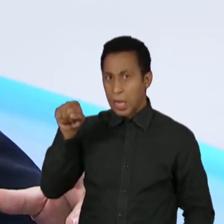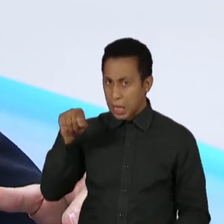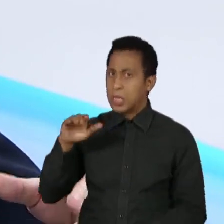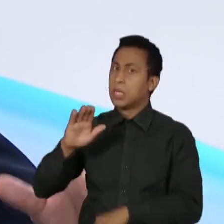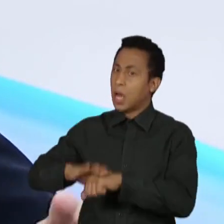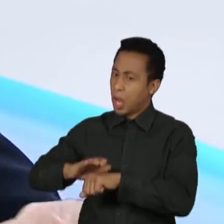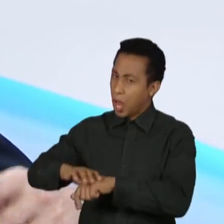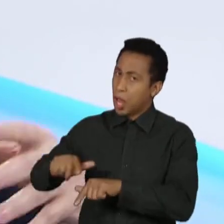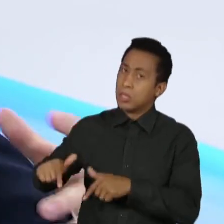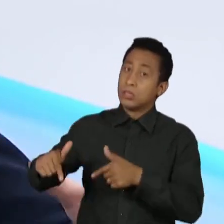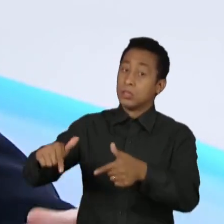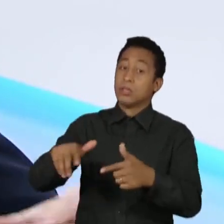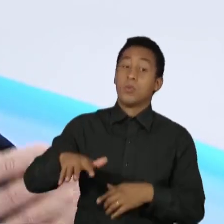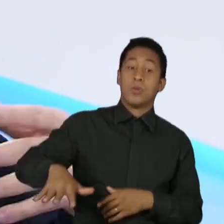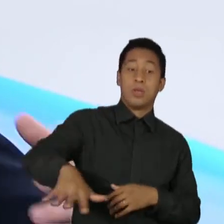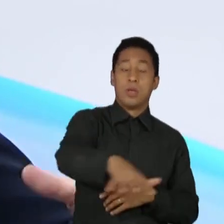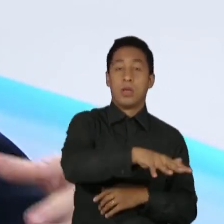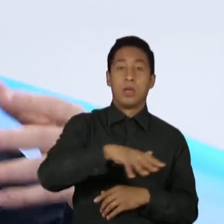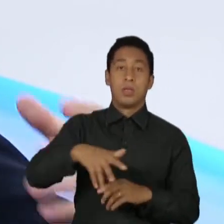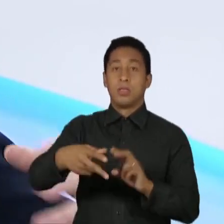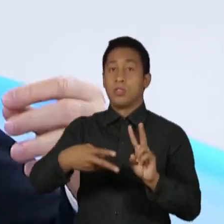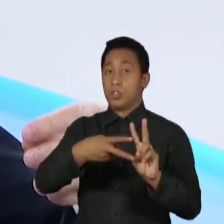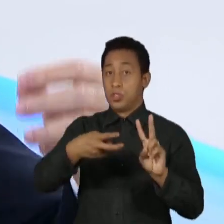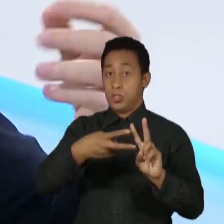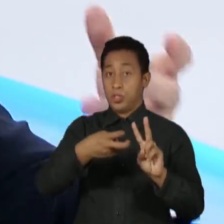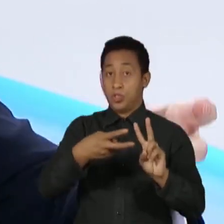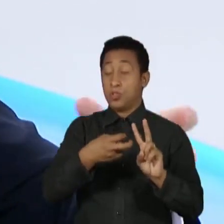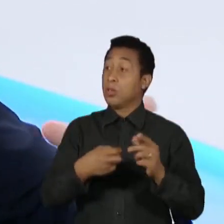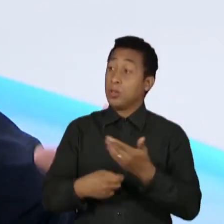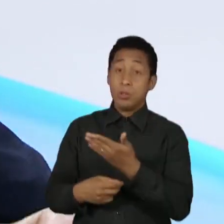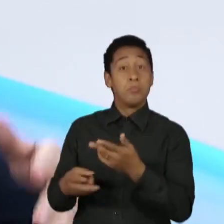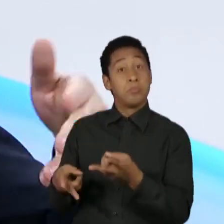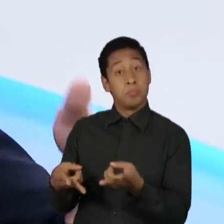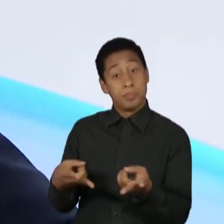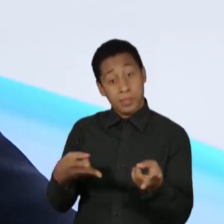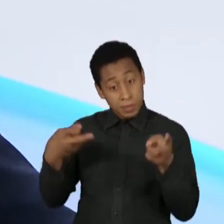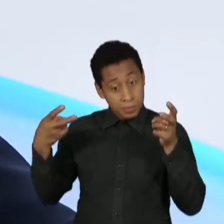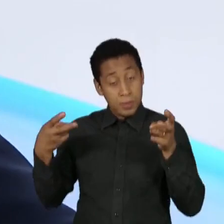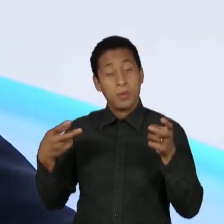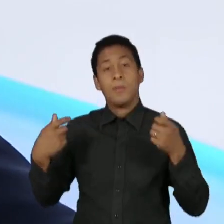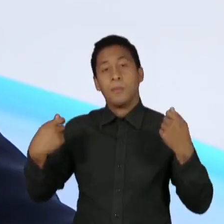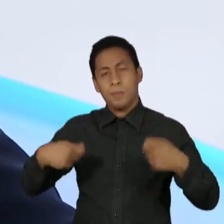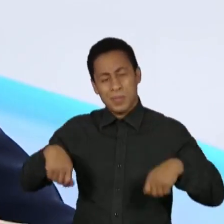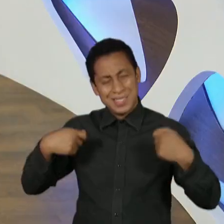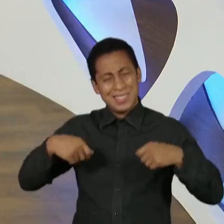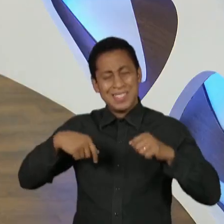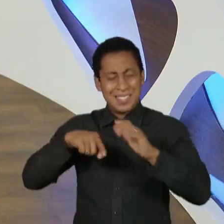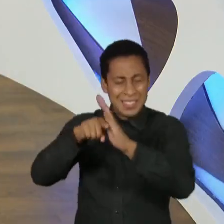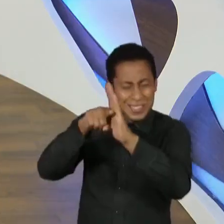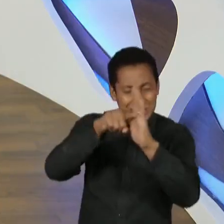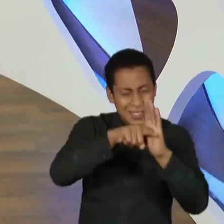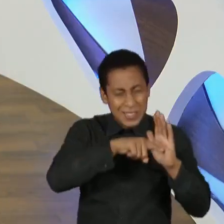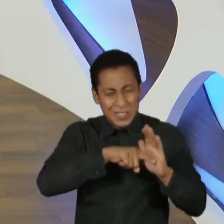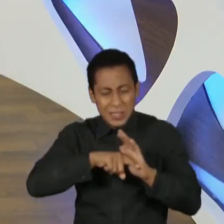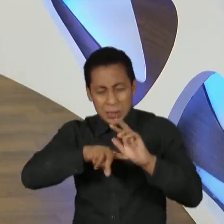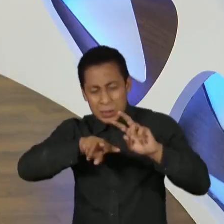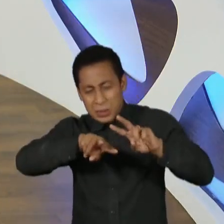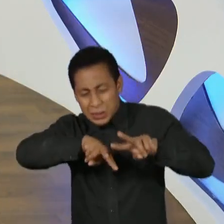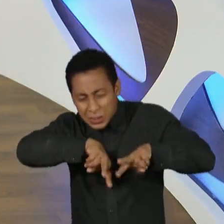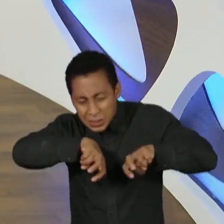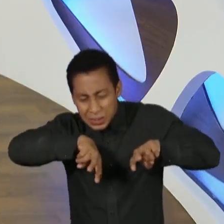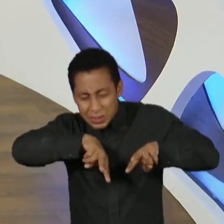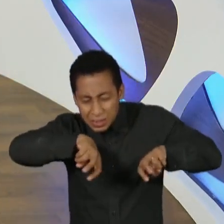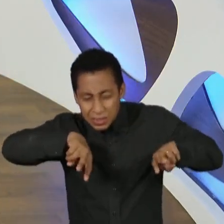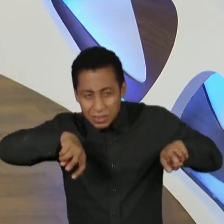área Já identificava a necessidade de nós fazermos uma fiscalização mais profunda o problema é que